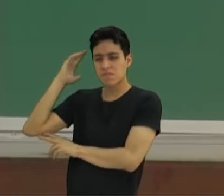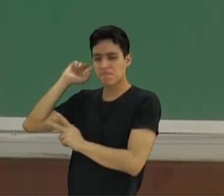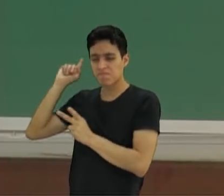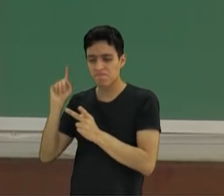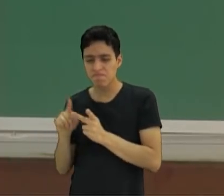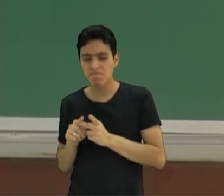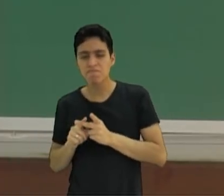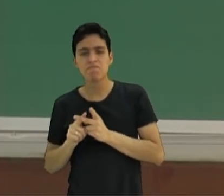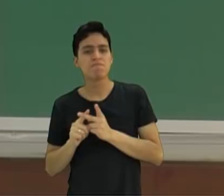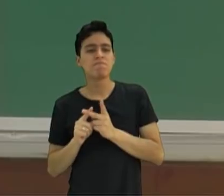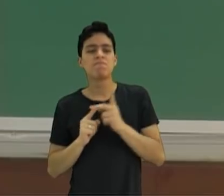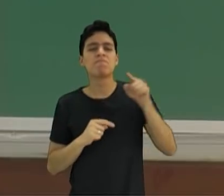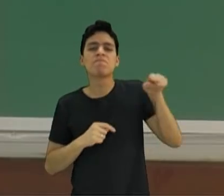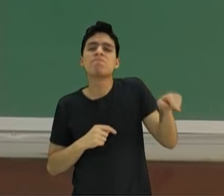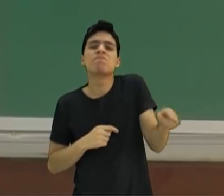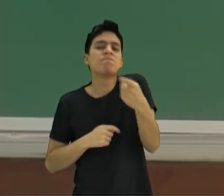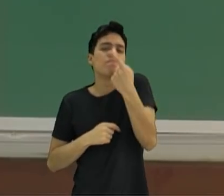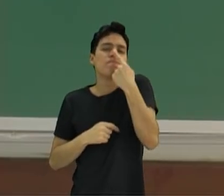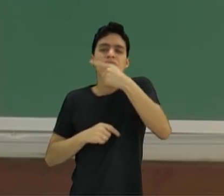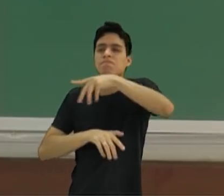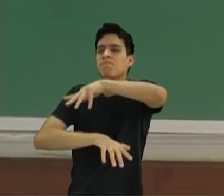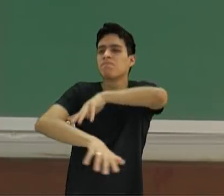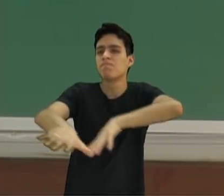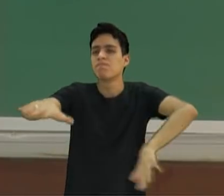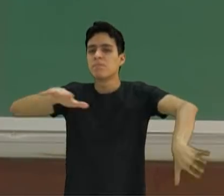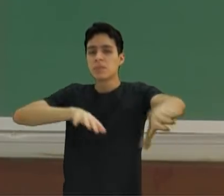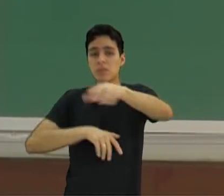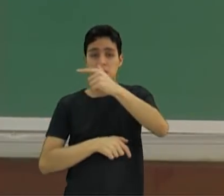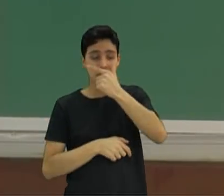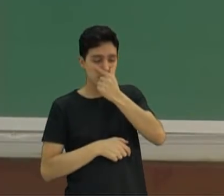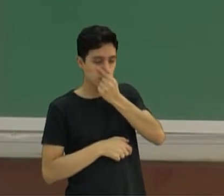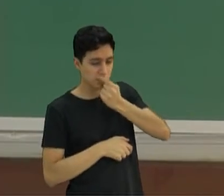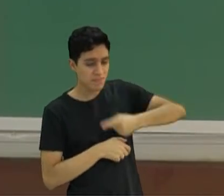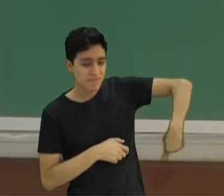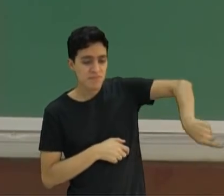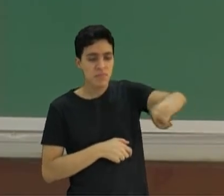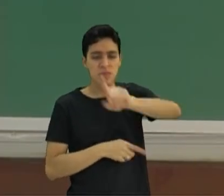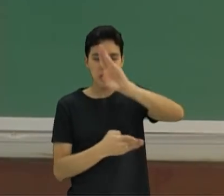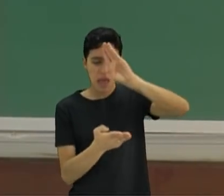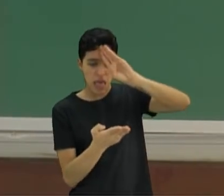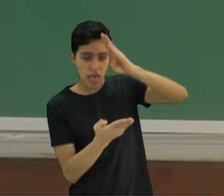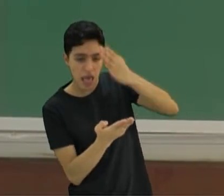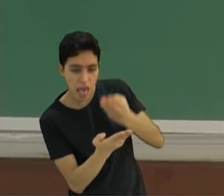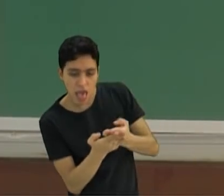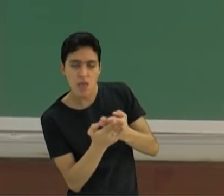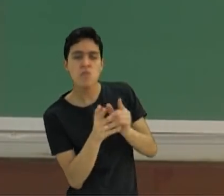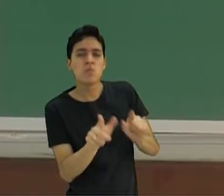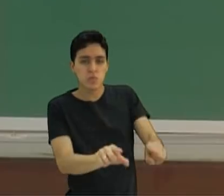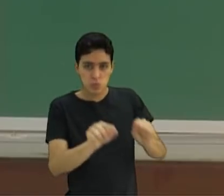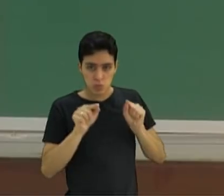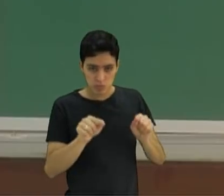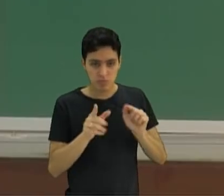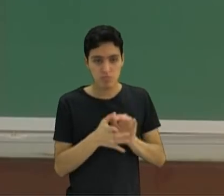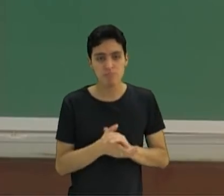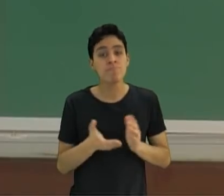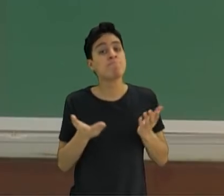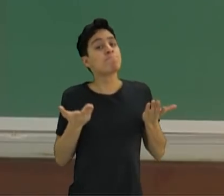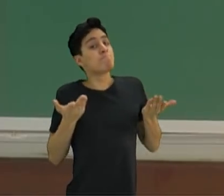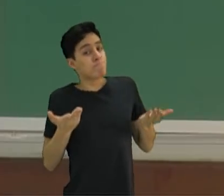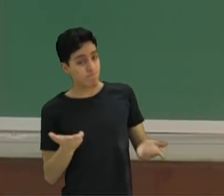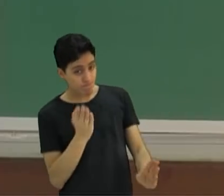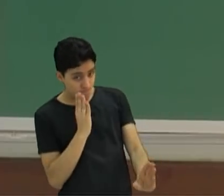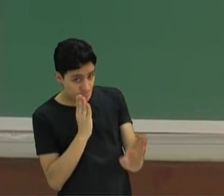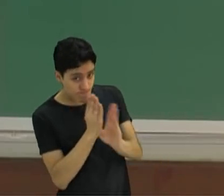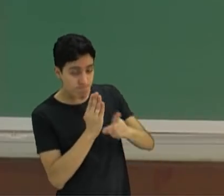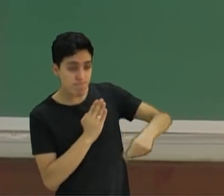meio ambiente, né, e com as crenças que eles têm. E eles produzem, então, arte